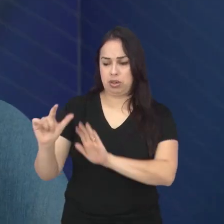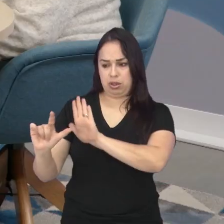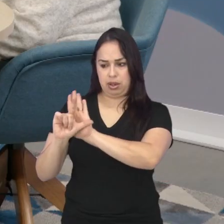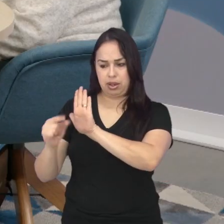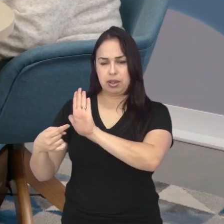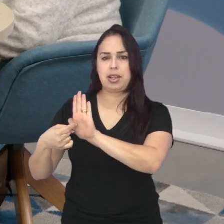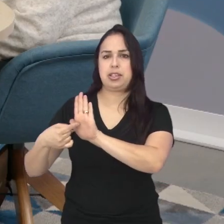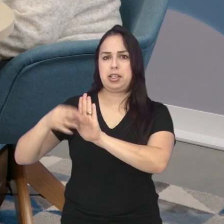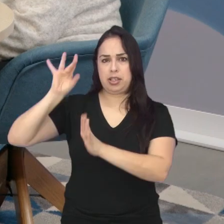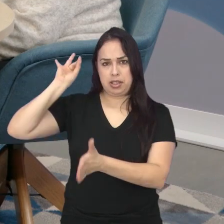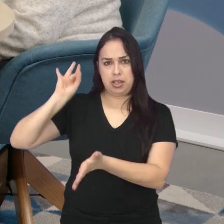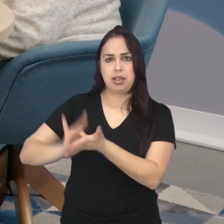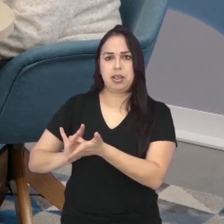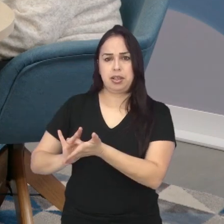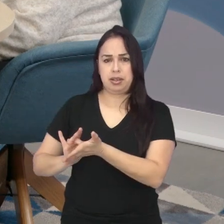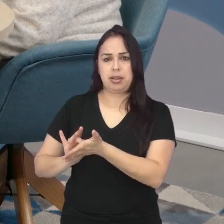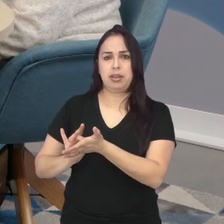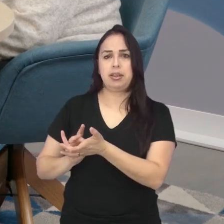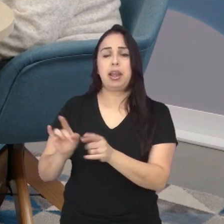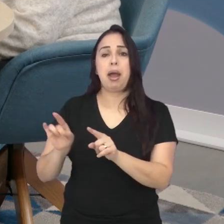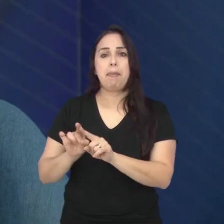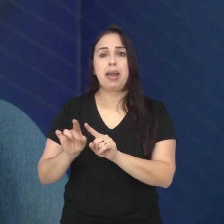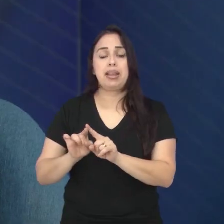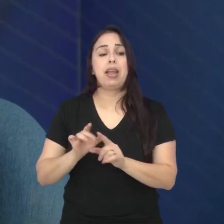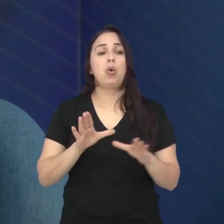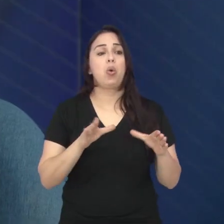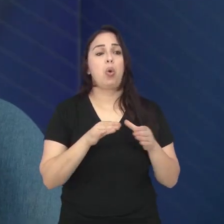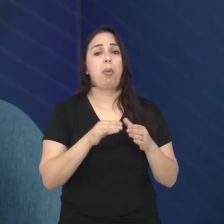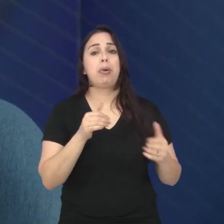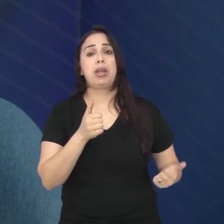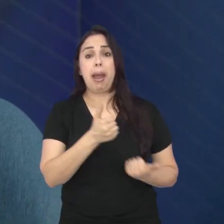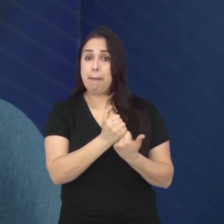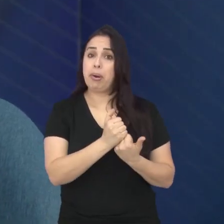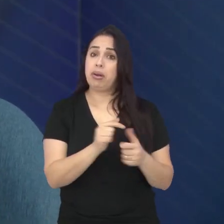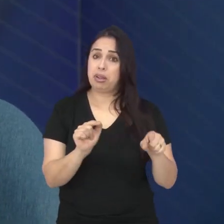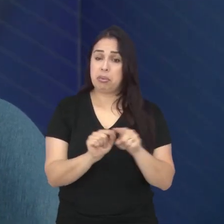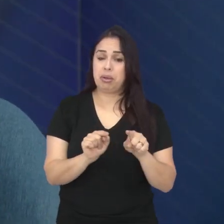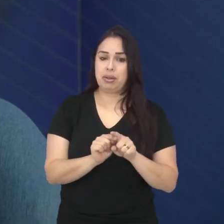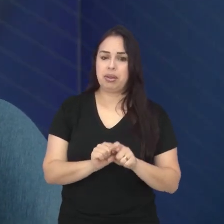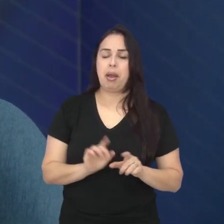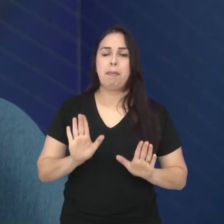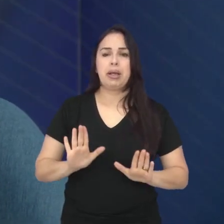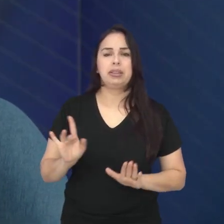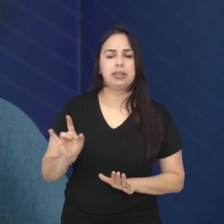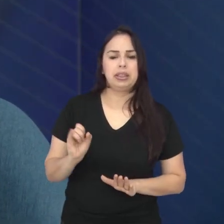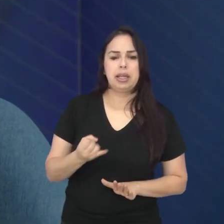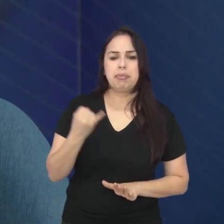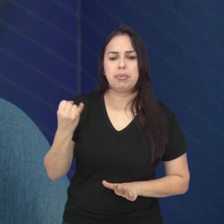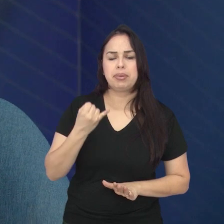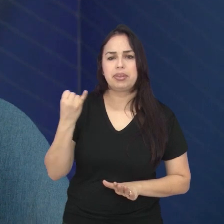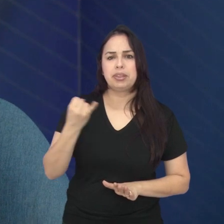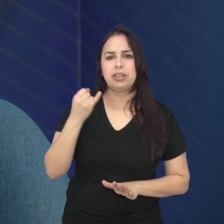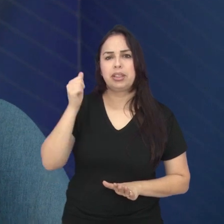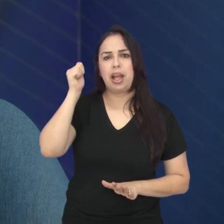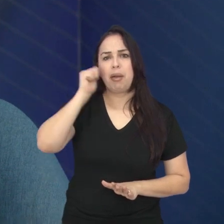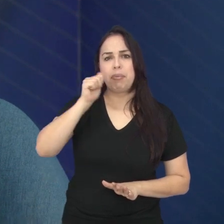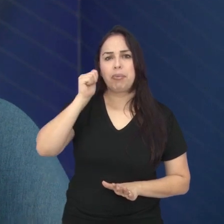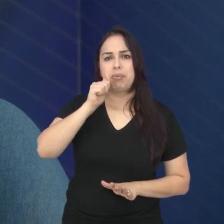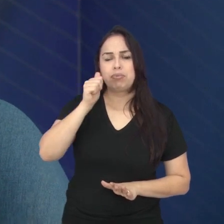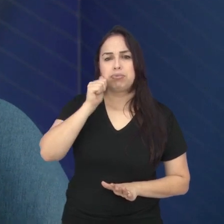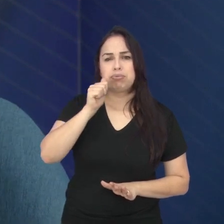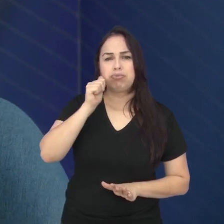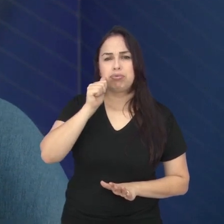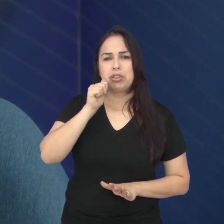as leis elas sejam mais eficientes e tenha toda uma rede, né? Mas também é importante que a mulher